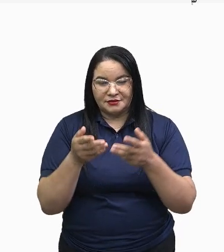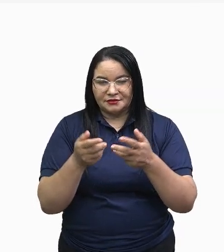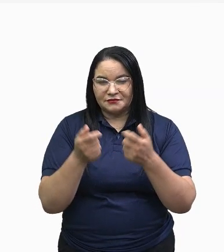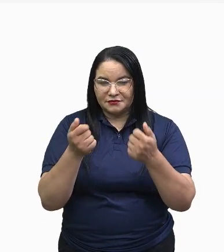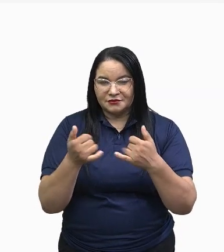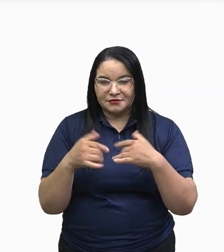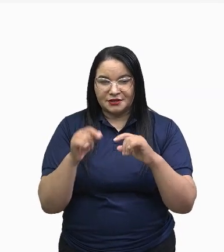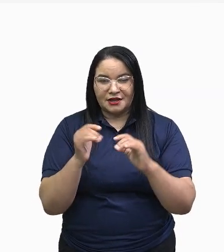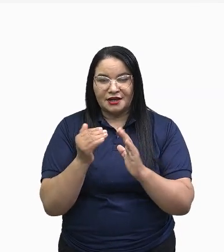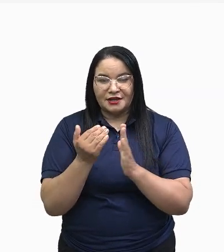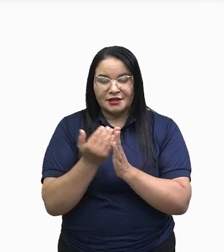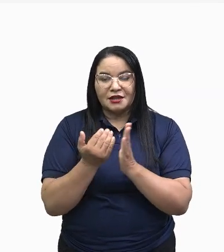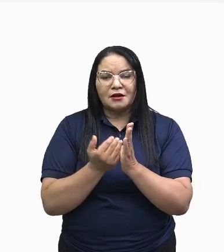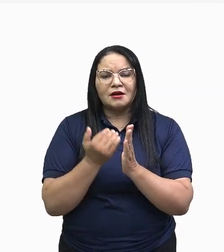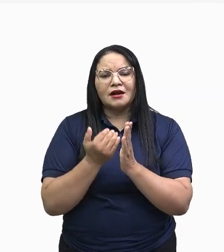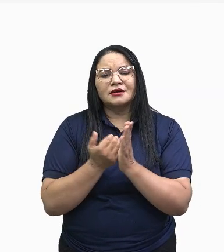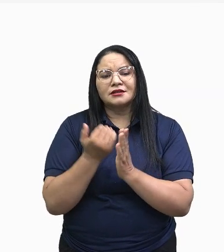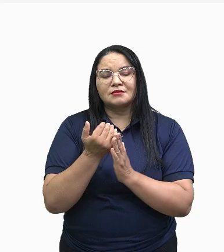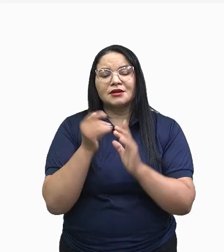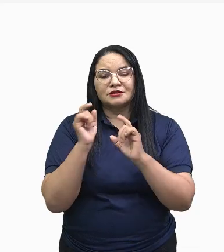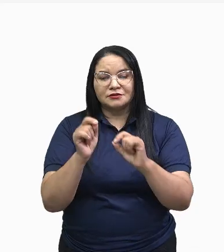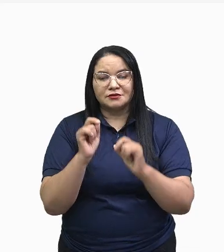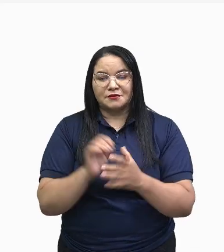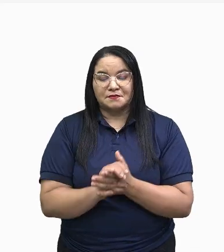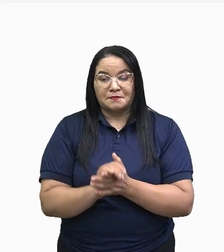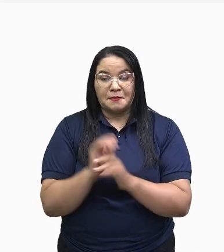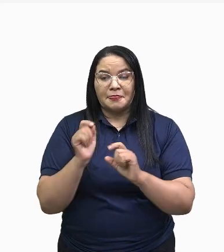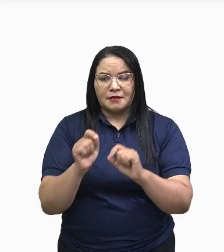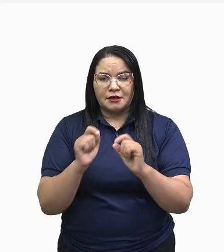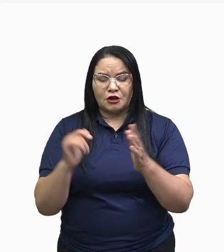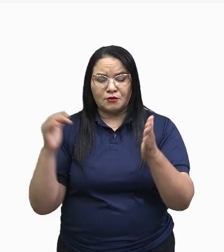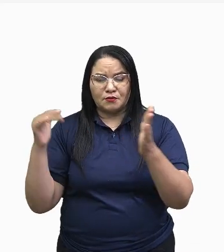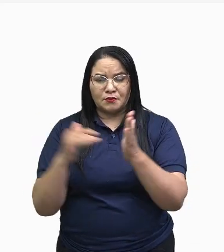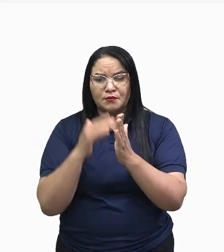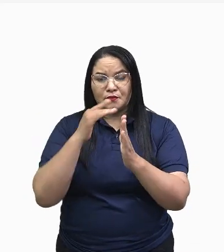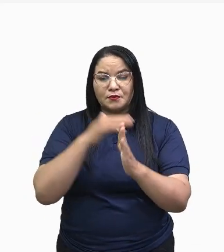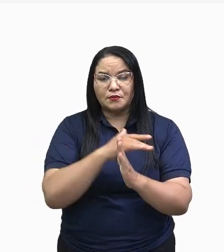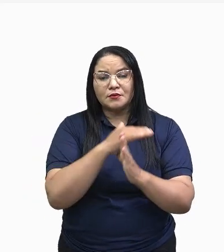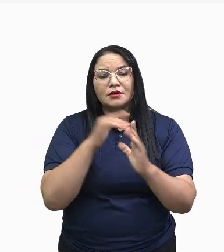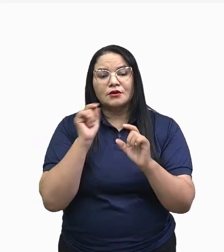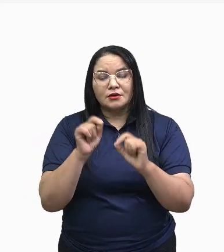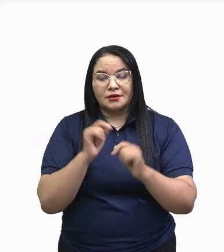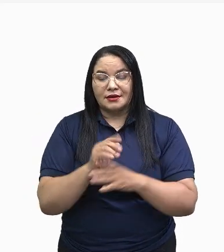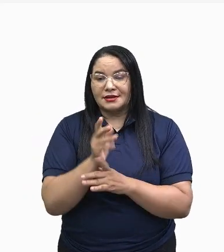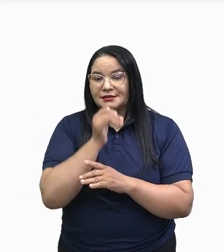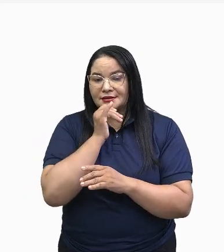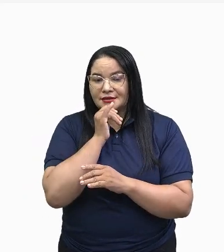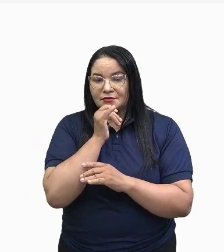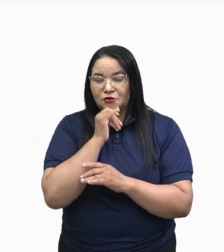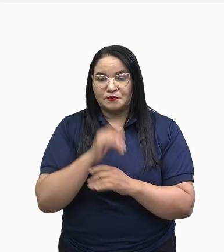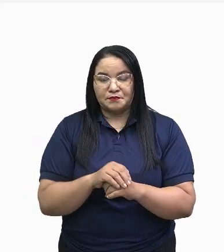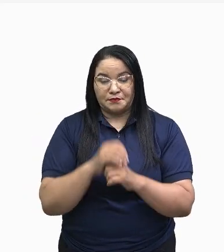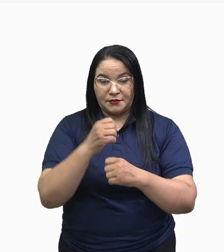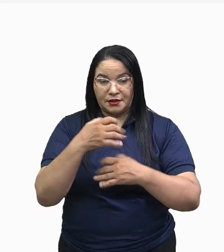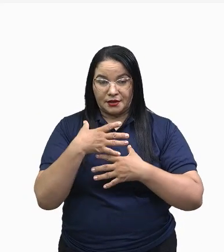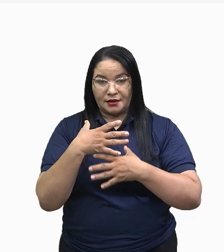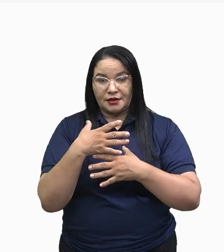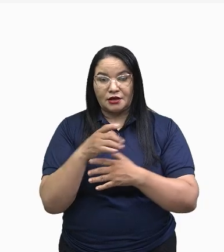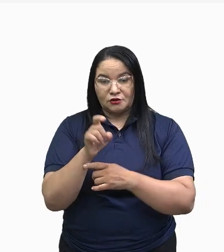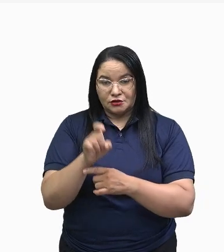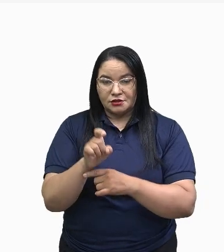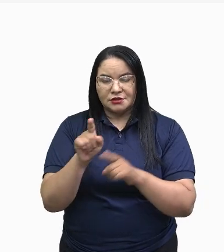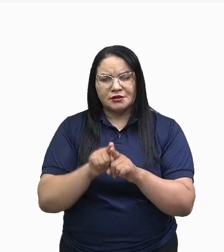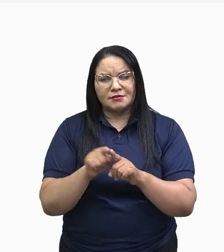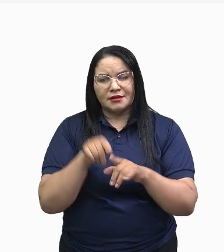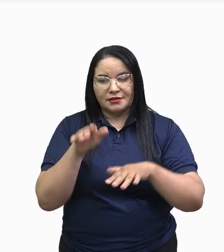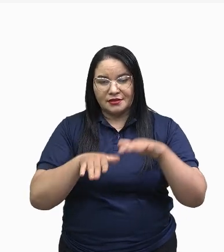do poder de penetração, né? A gente viu, a professora deu o exemplo do raio-x justamente para dizer o seguinte, que dependendo do